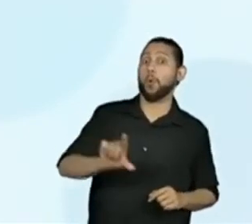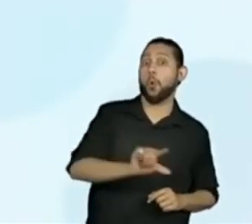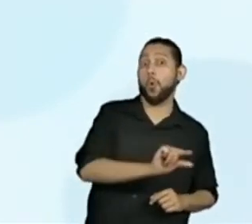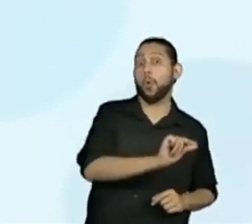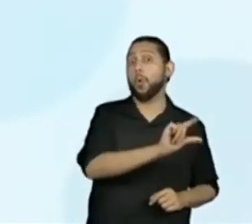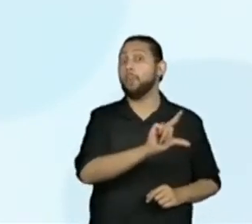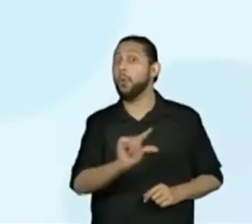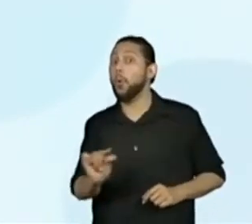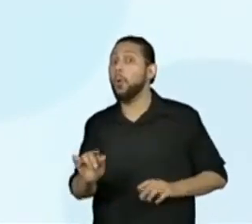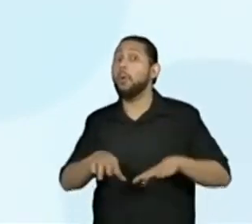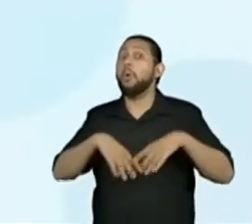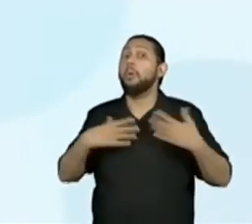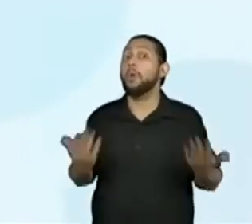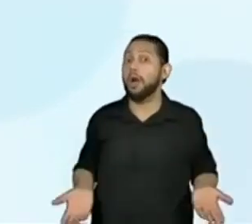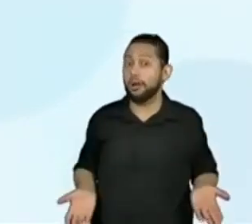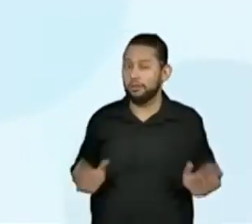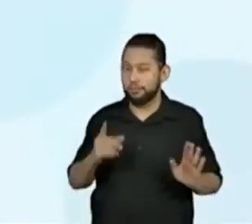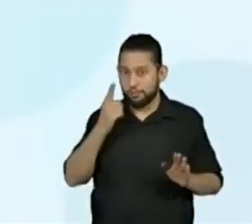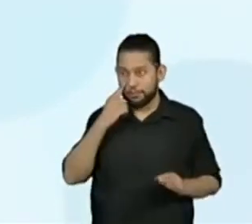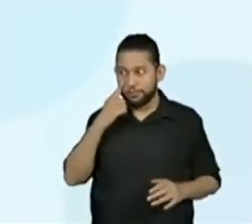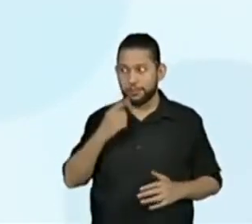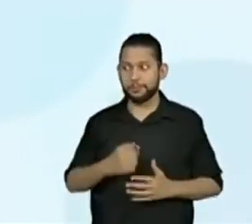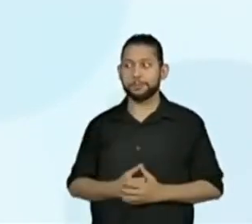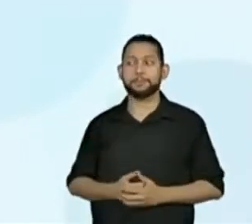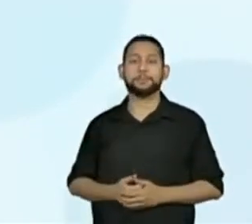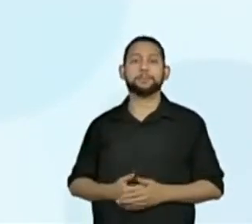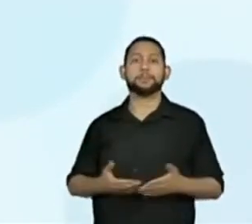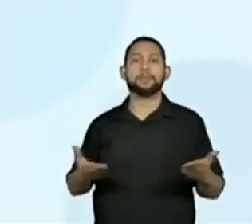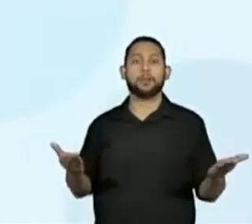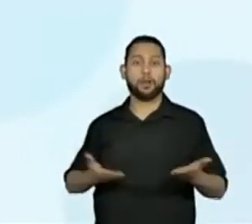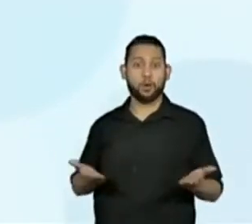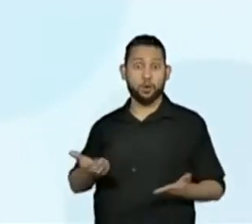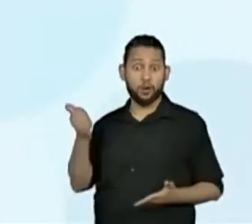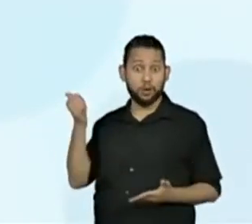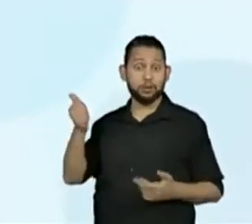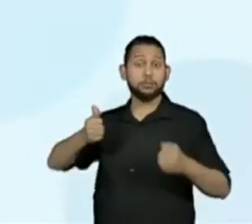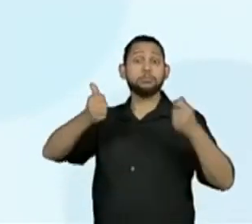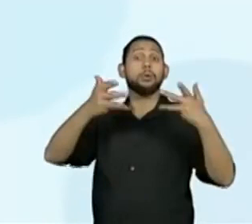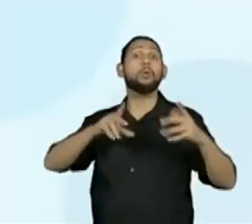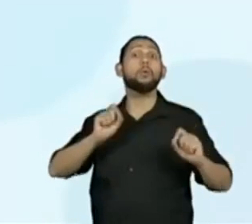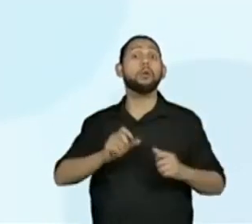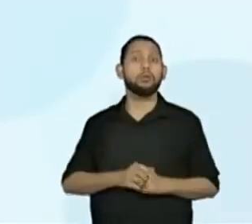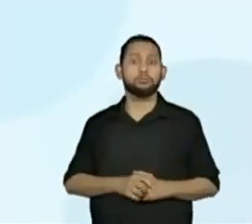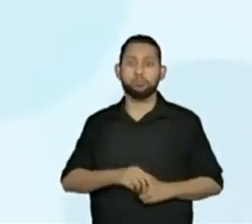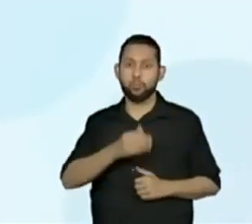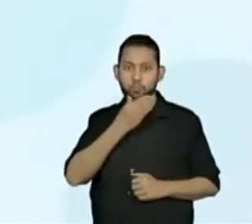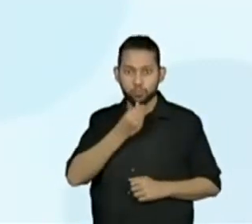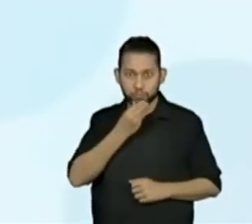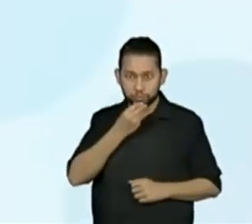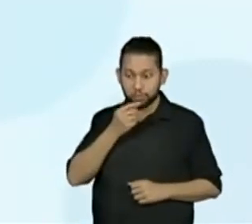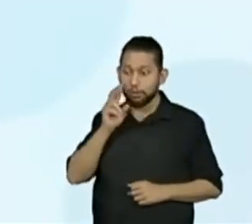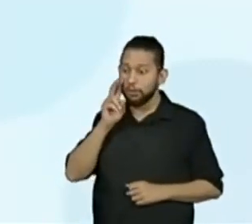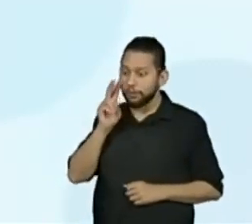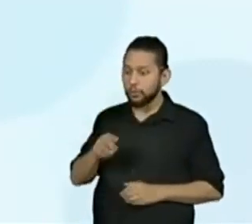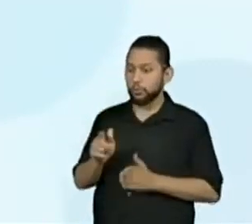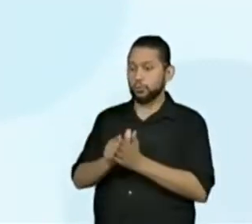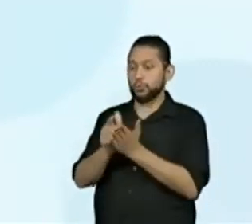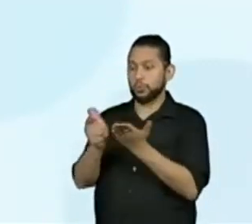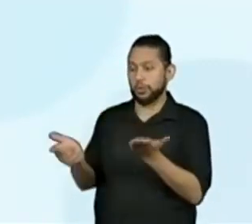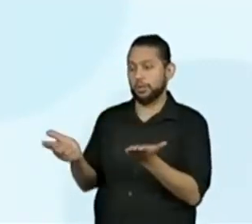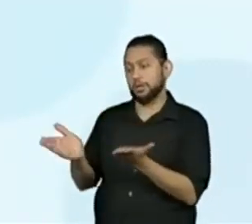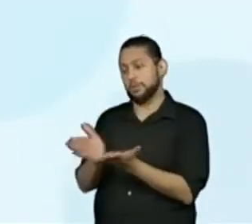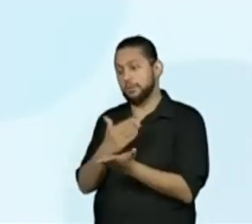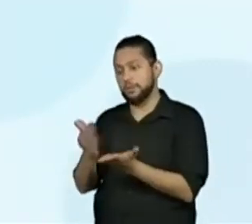dizer aqui como deve ser, tá bom? Então, por enquanto, só está dizendo aí que o Matheus, ele quis desafiar a